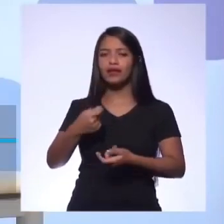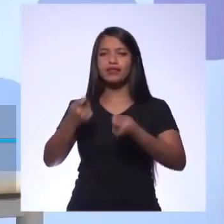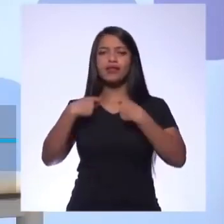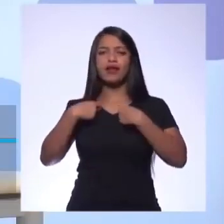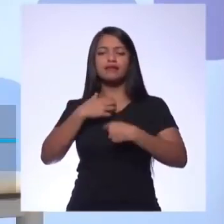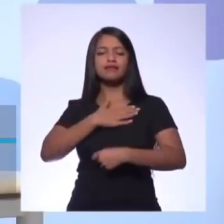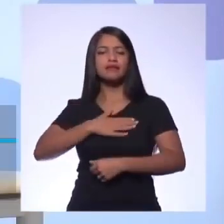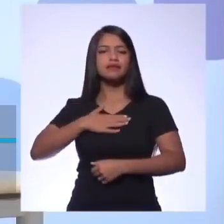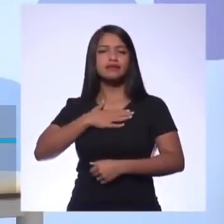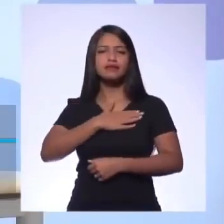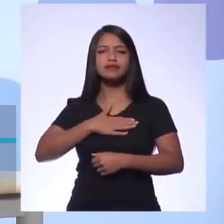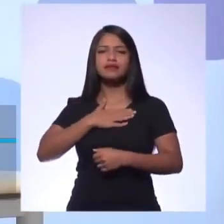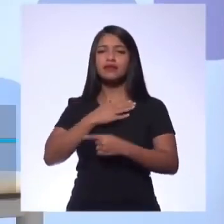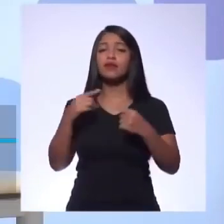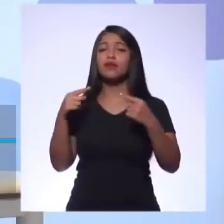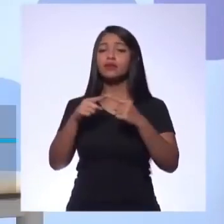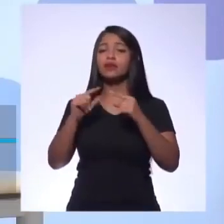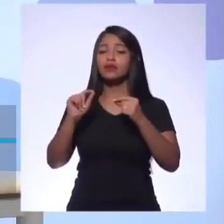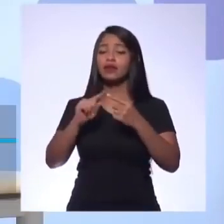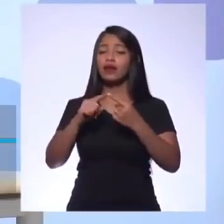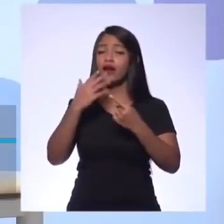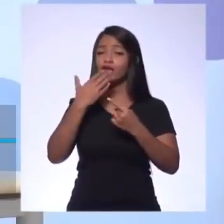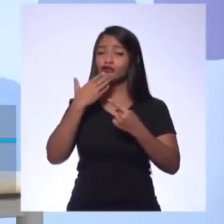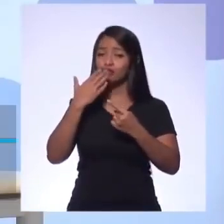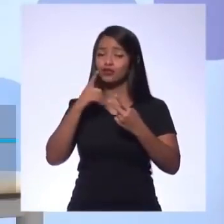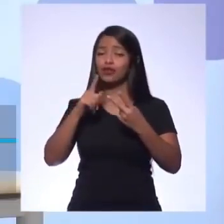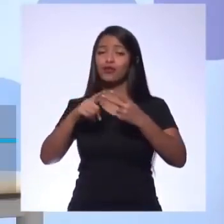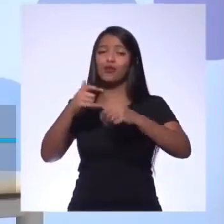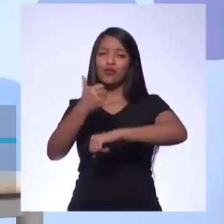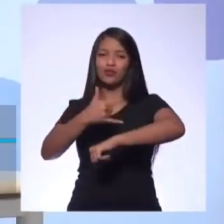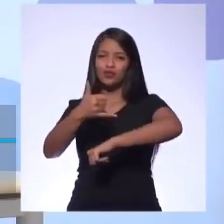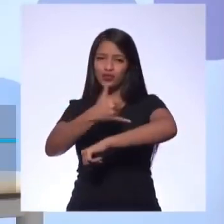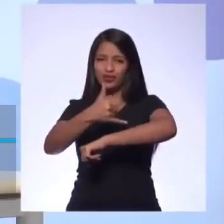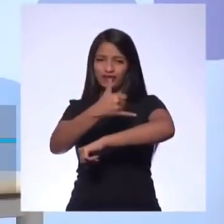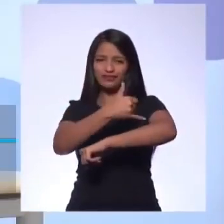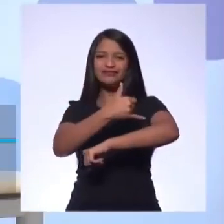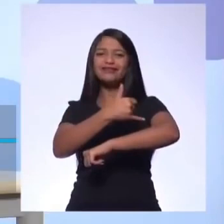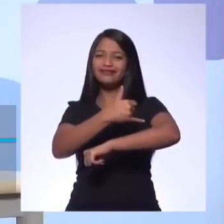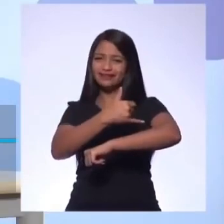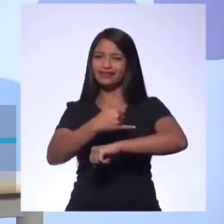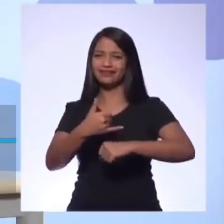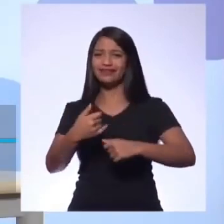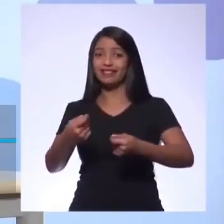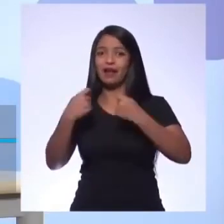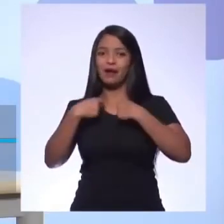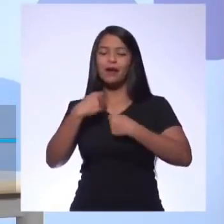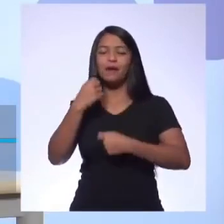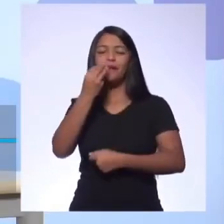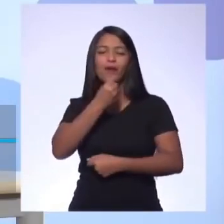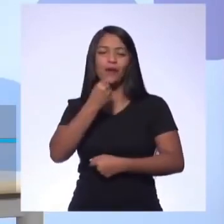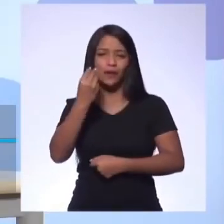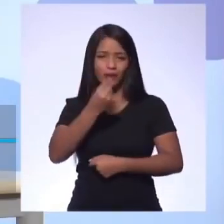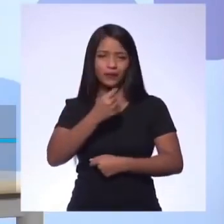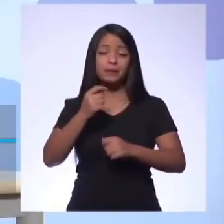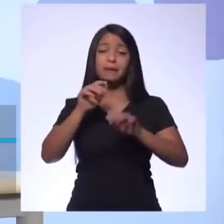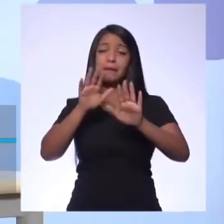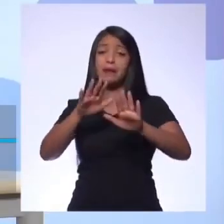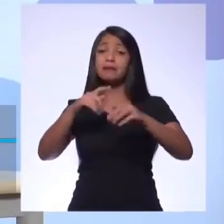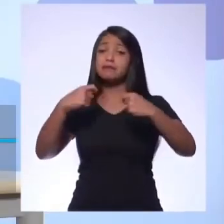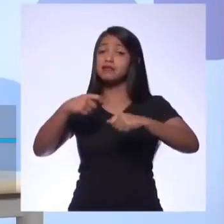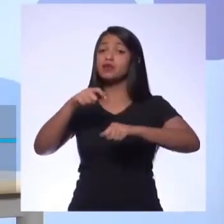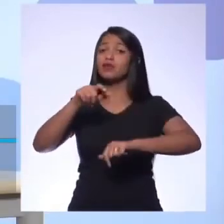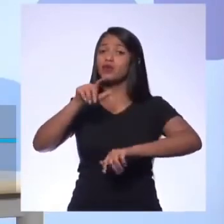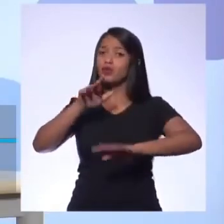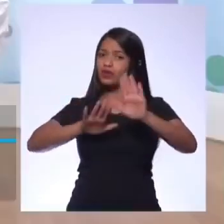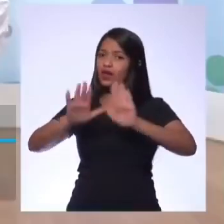muito ligada, né, ao açúcar e à gordura. É o que dá sabor. Né? Por isso que a gente tem que tomar muito cuidado, né? É gostoso, mas tem que tomar